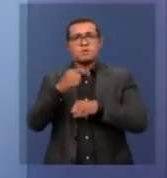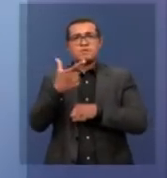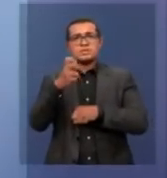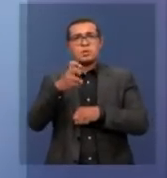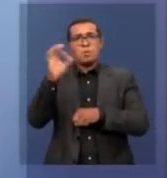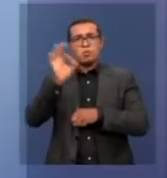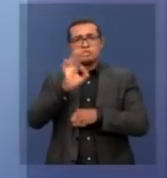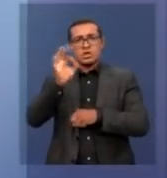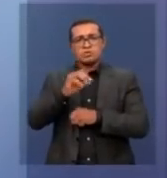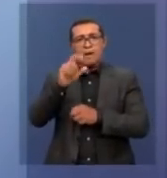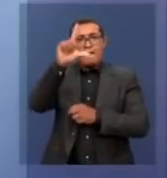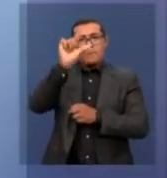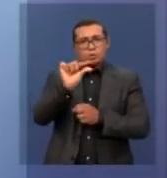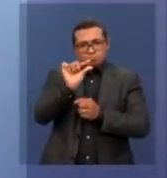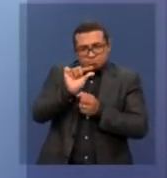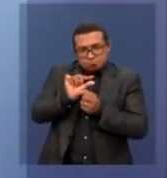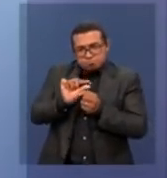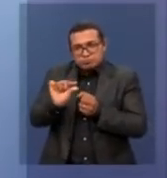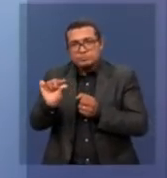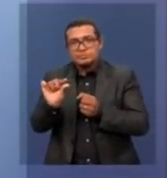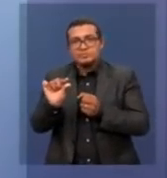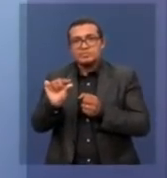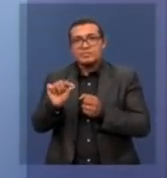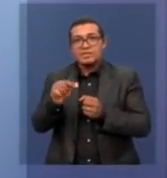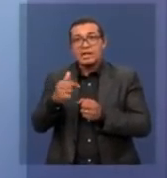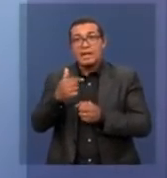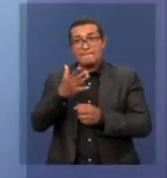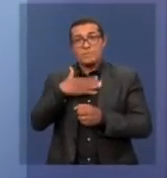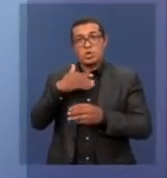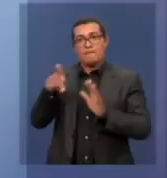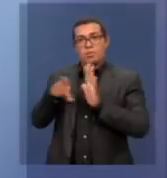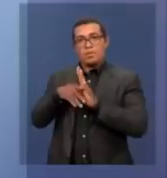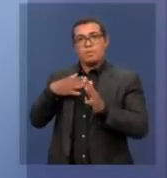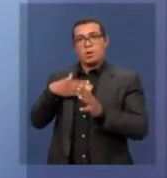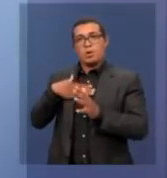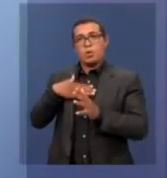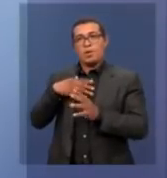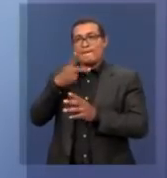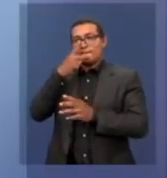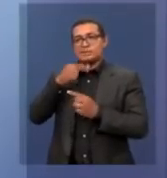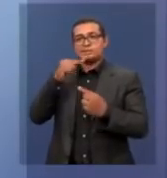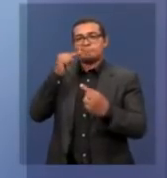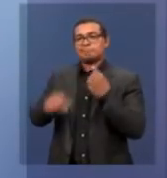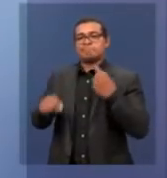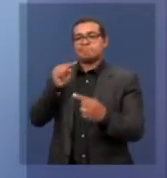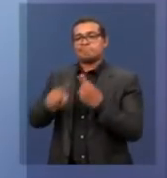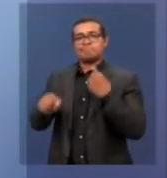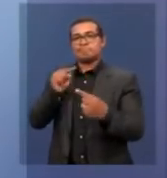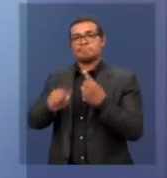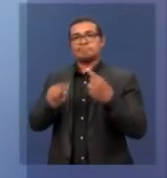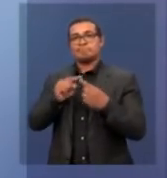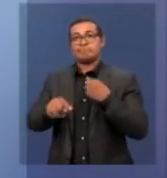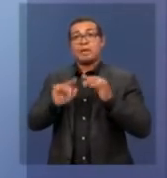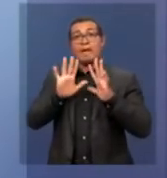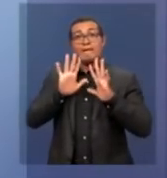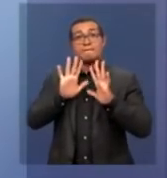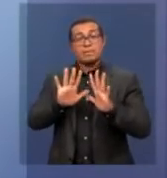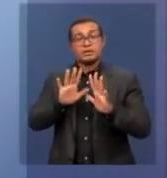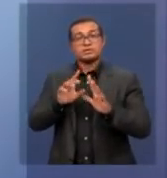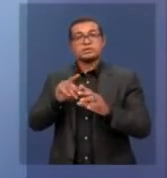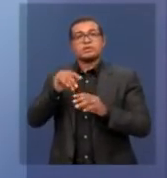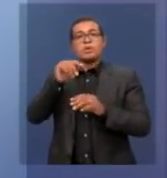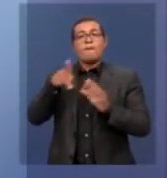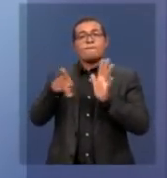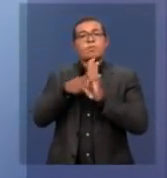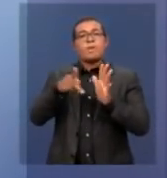de 25% na educação as minhas contas estariam sendo rejeitadas e minhas contas foram aprovadas pelos auditores do tribunal de contas que são técnicos